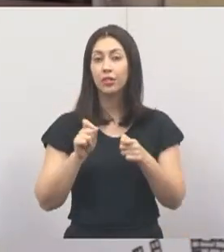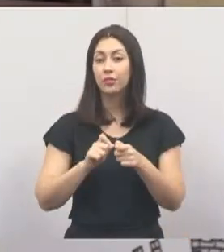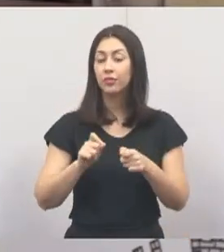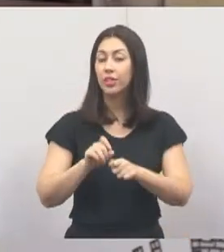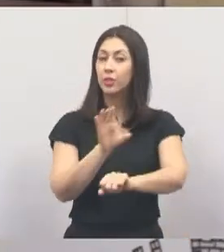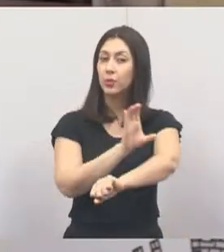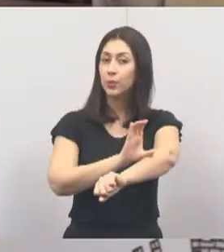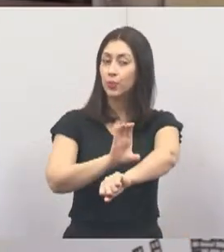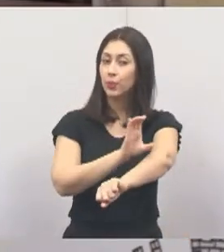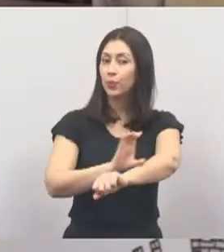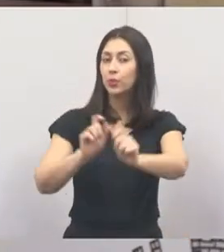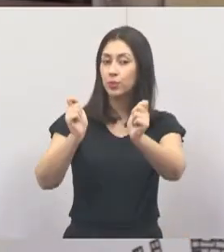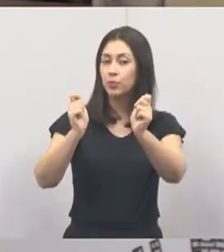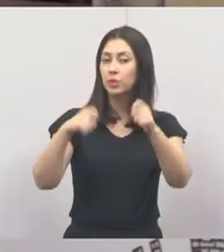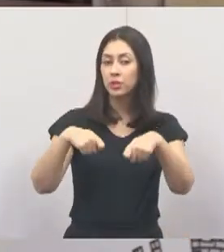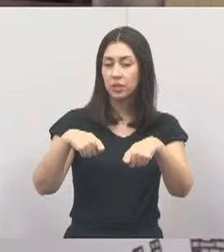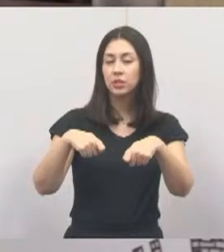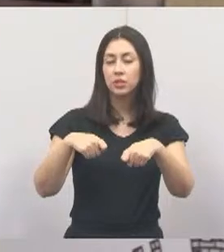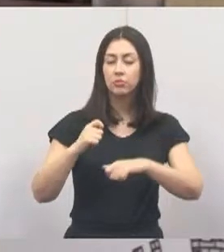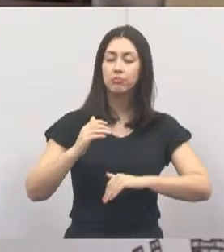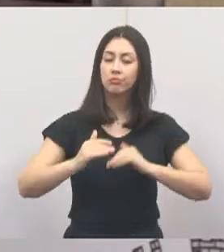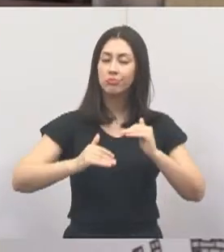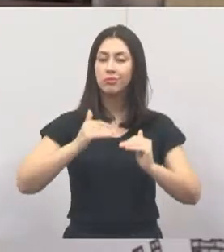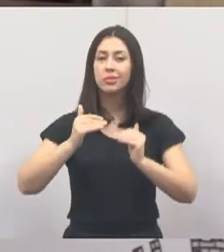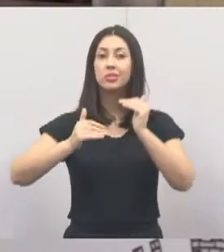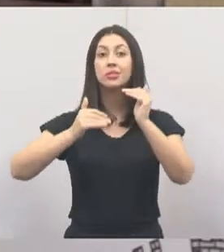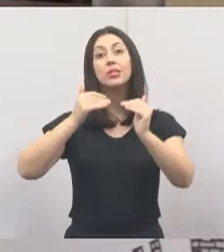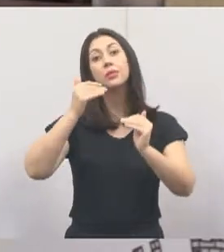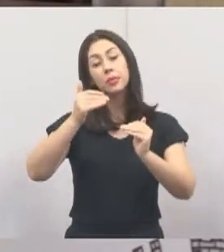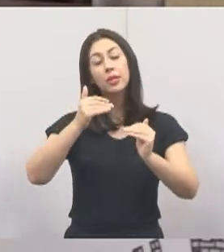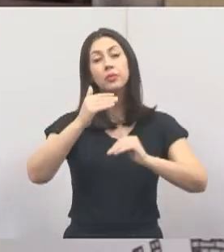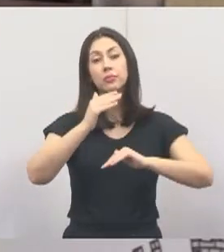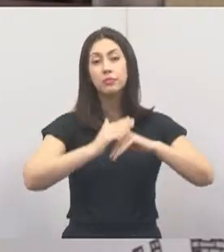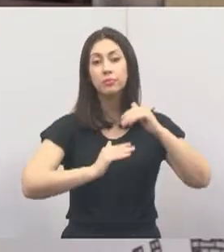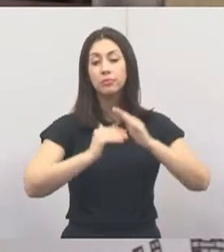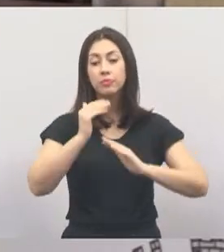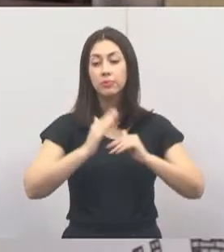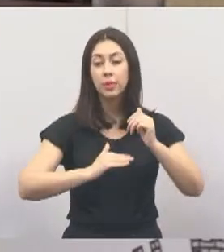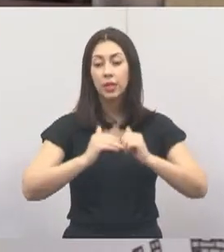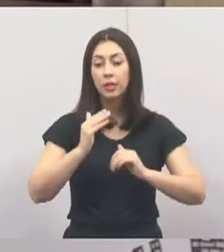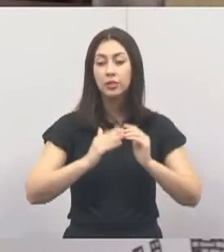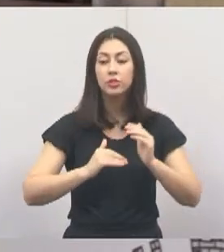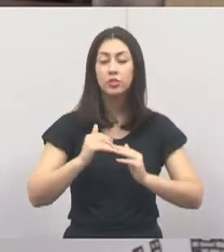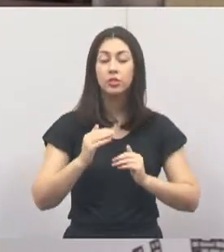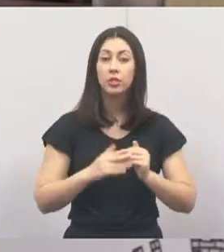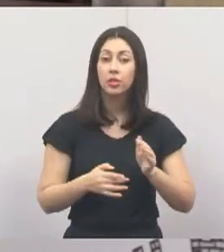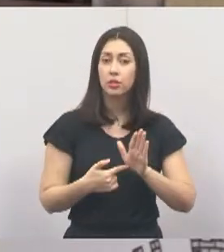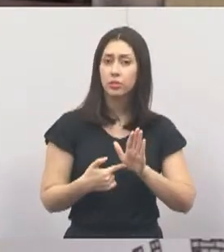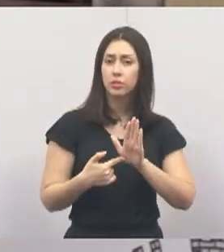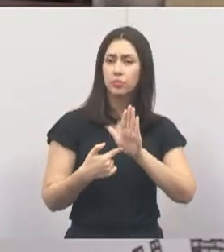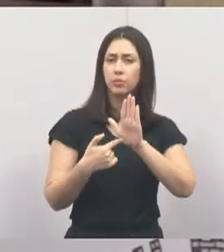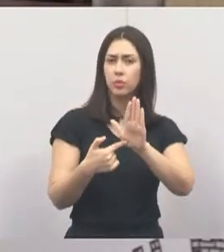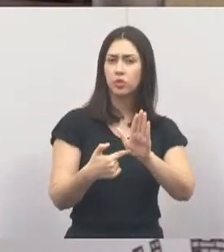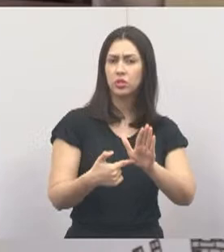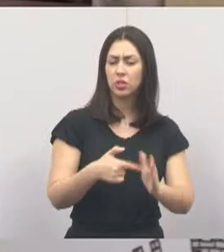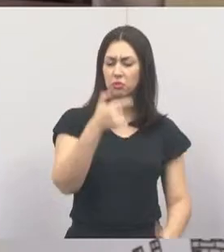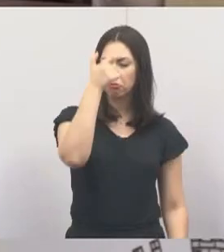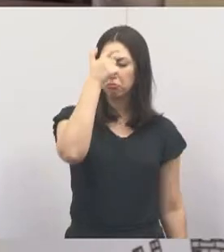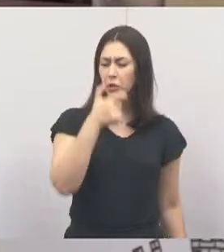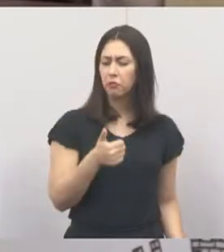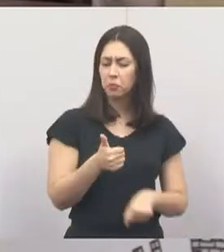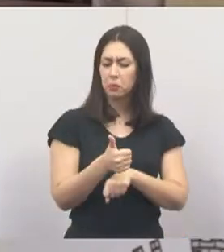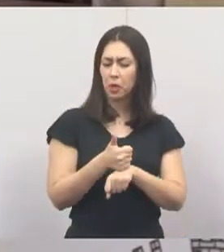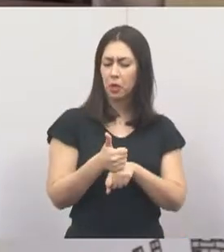de capacitação para o desempenho das respectivas atividades, demonstrem possuir perfil